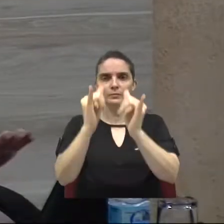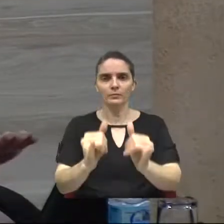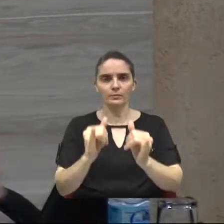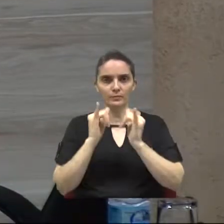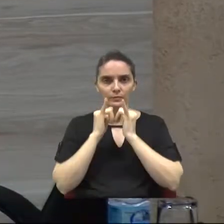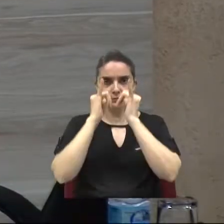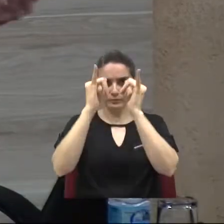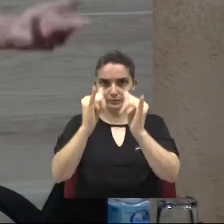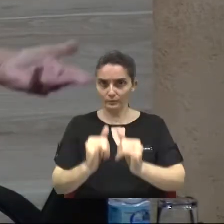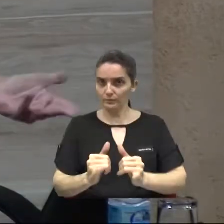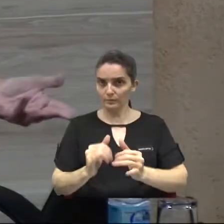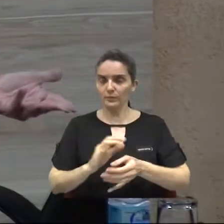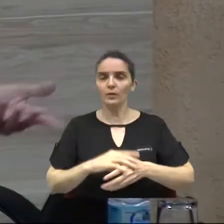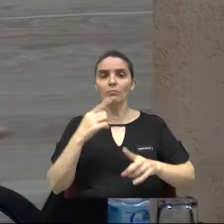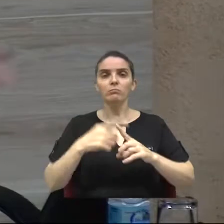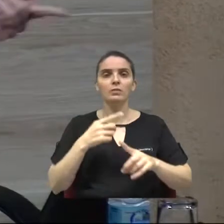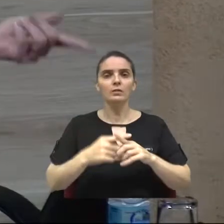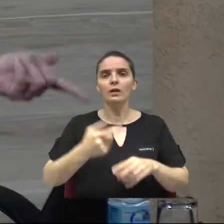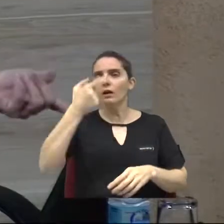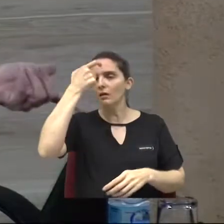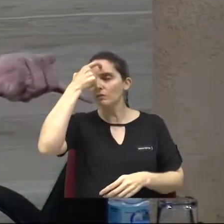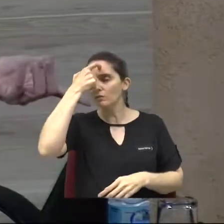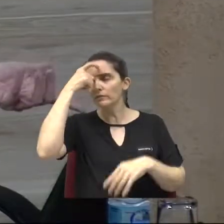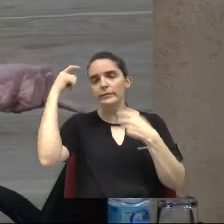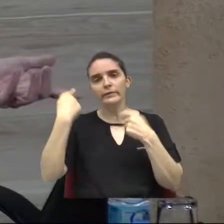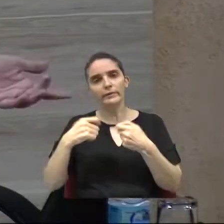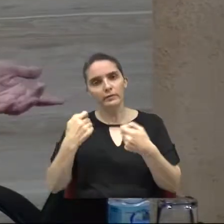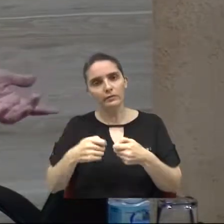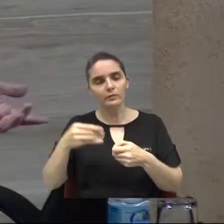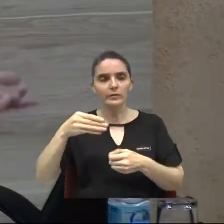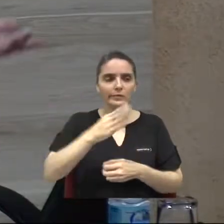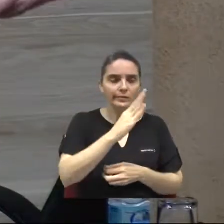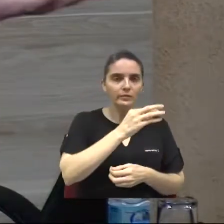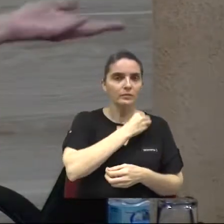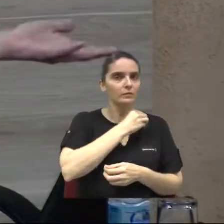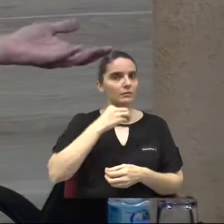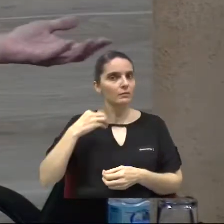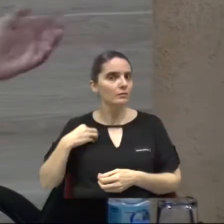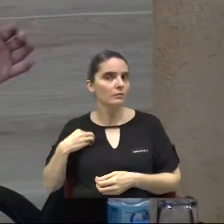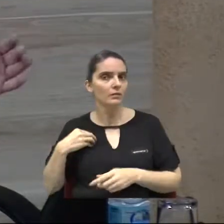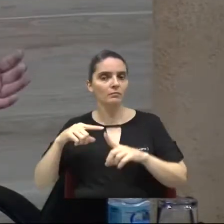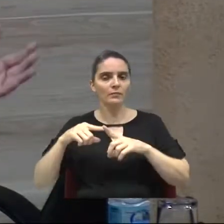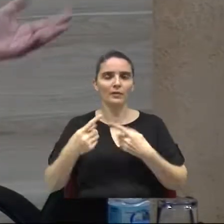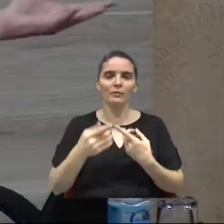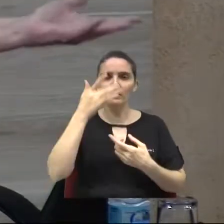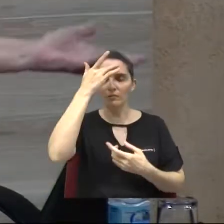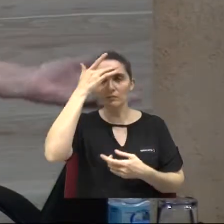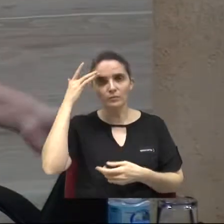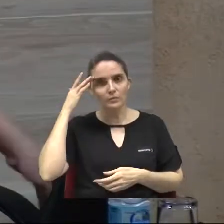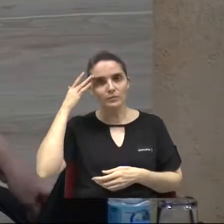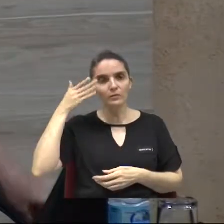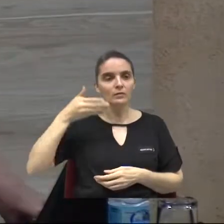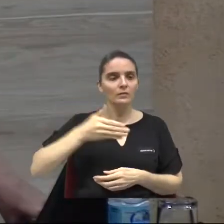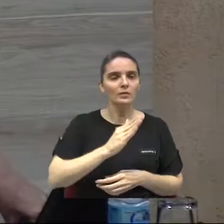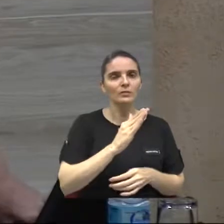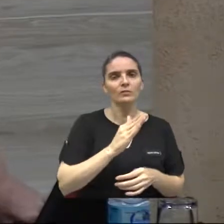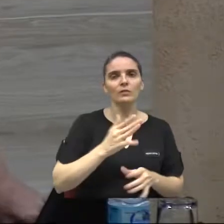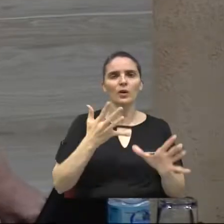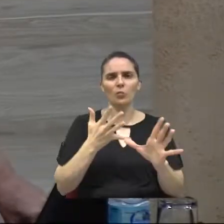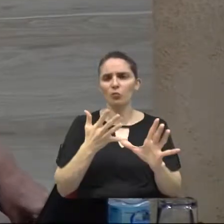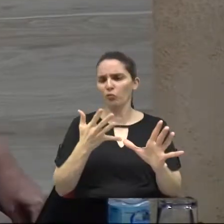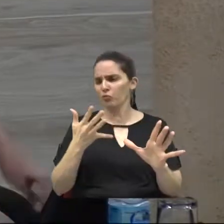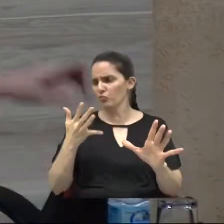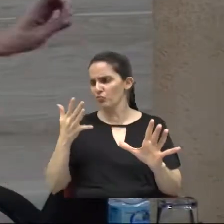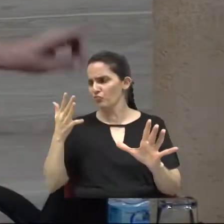quando nós fazemos a conscientização da necessidade do exame e essas pessoas têm alguma dificuldade